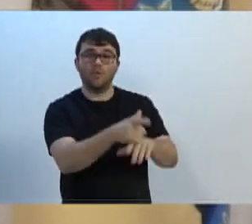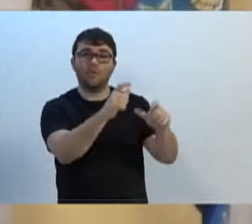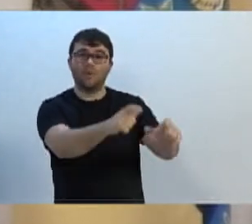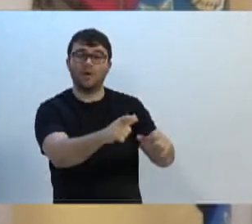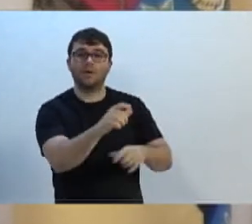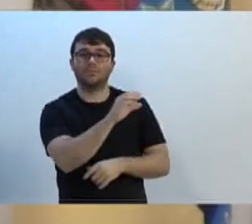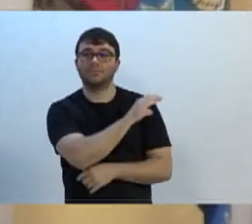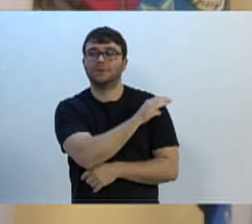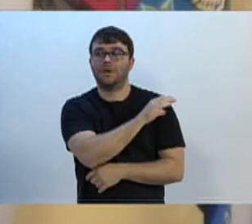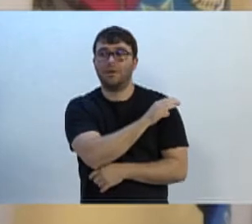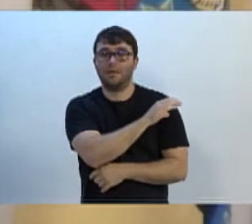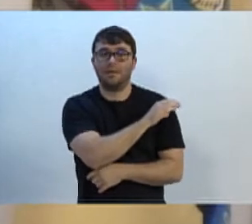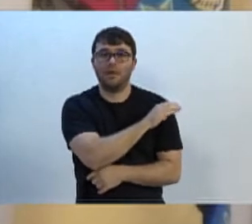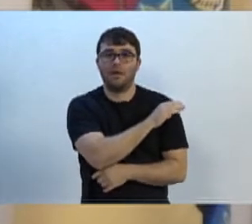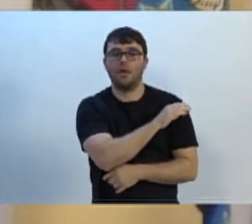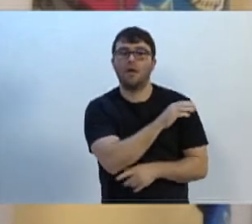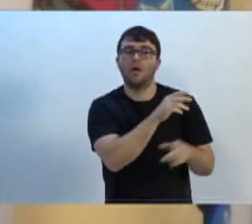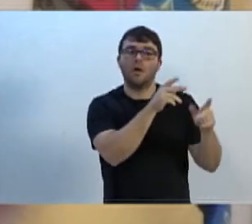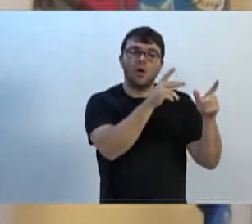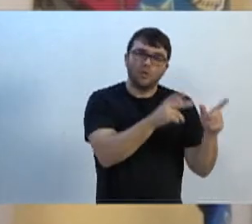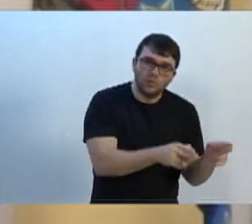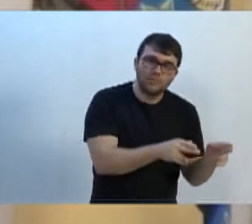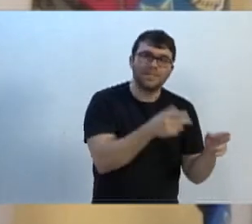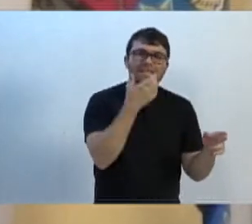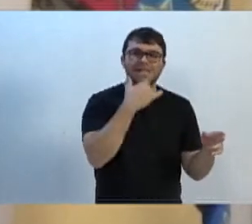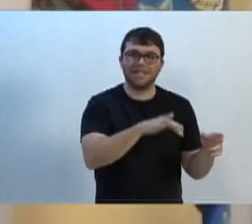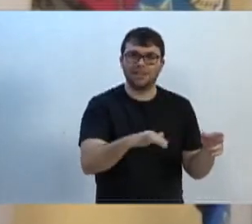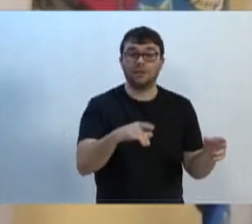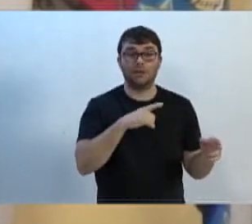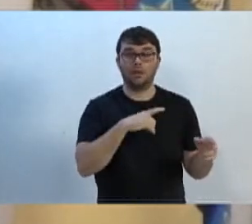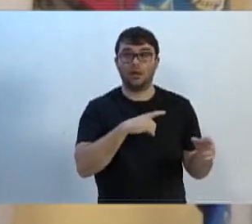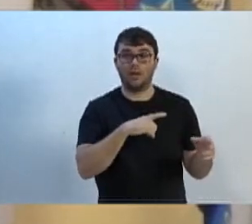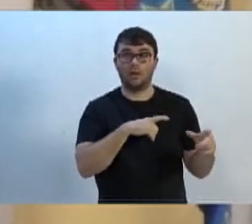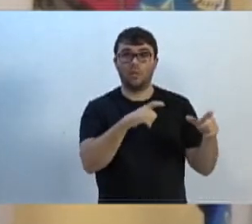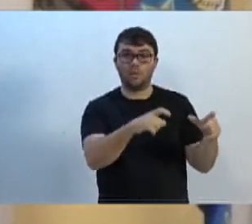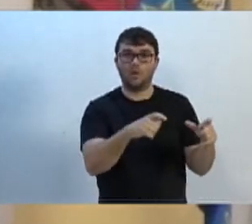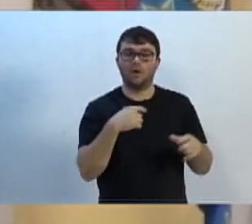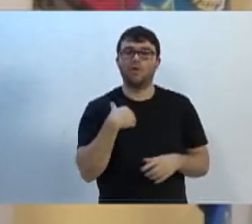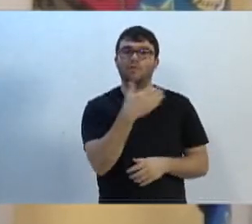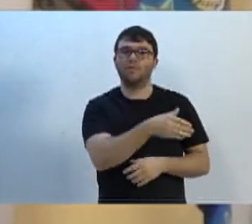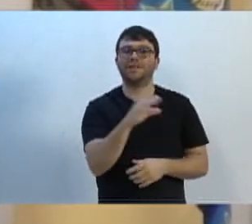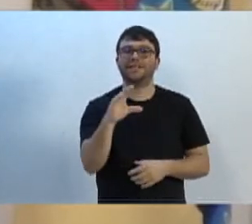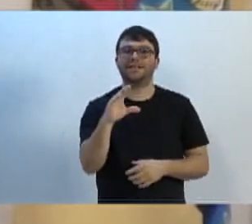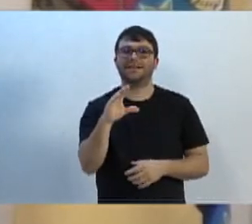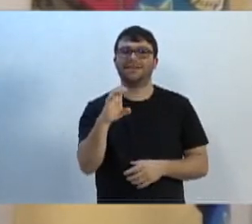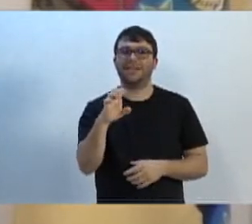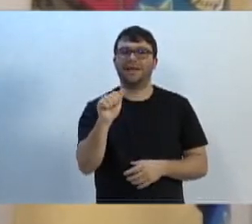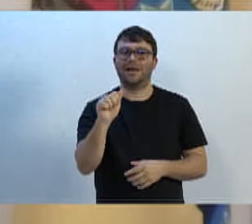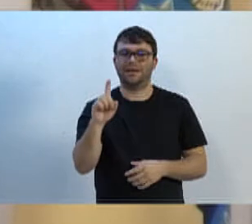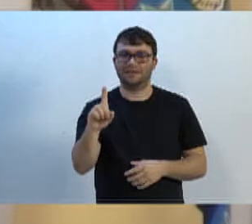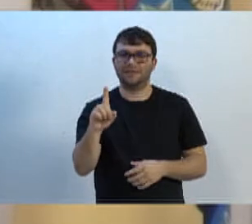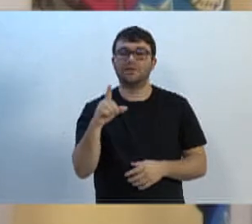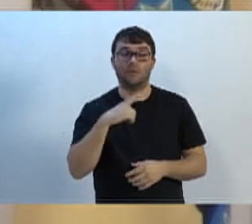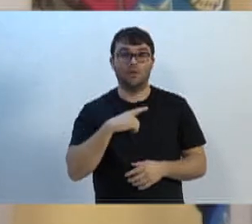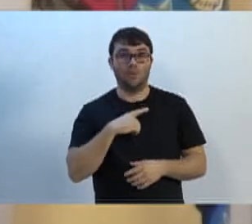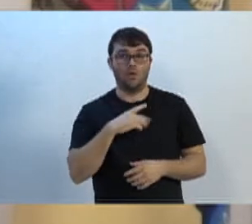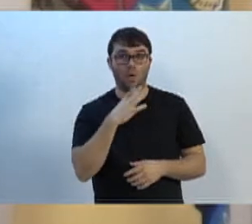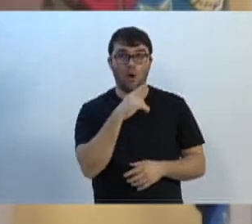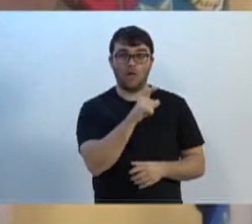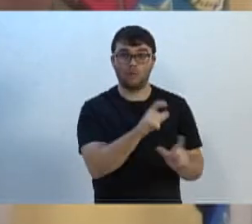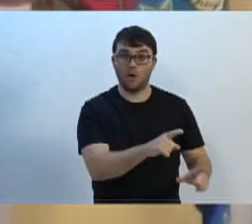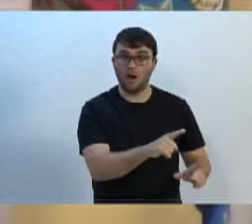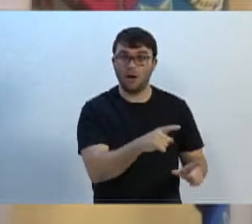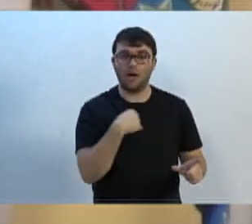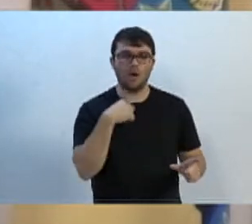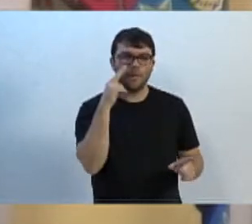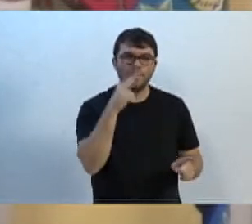vocês ter uma ideia o colchão das crianças dormiam tem colchão lá tá anunciado que eu fui visitar o CEAD eu tô falando com o conhecimento de causa criança